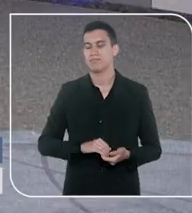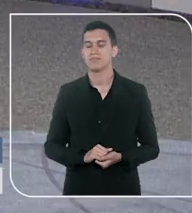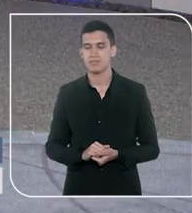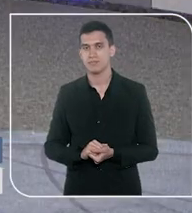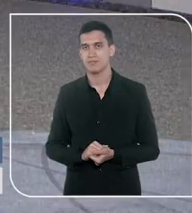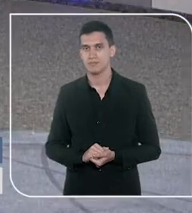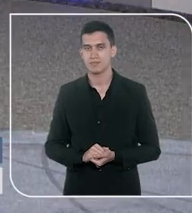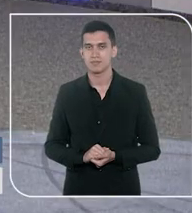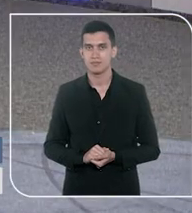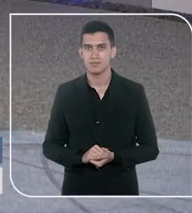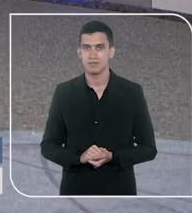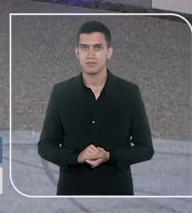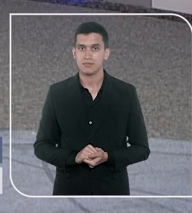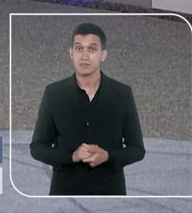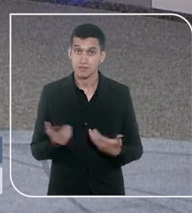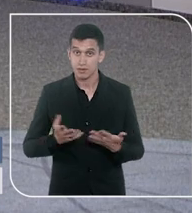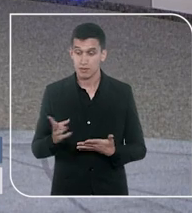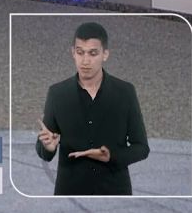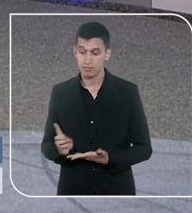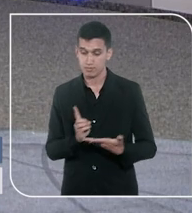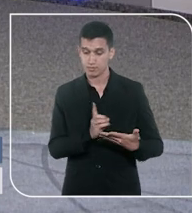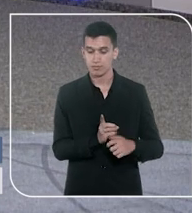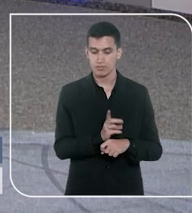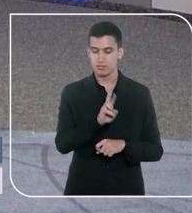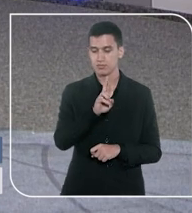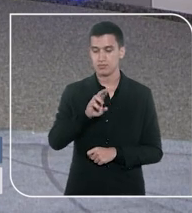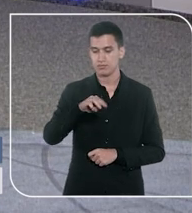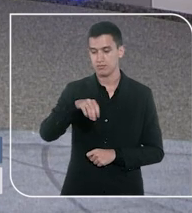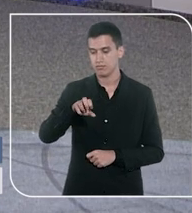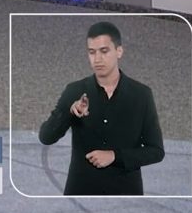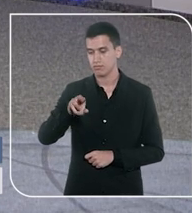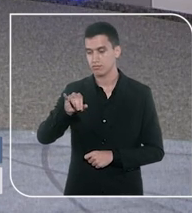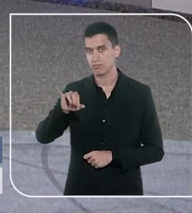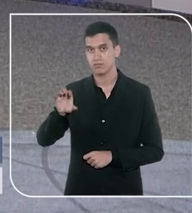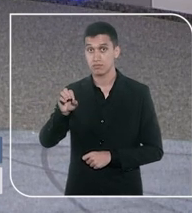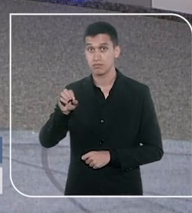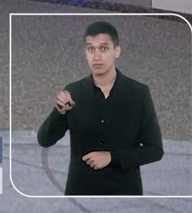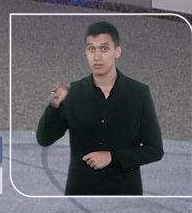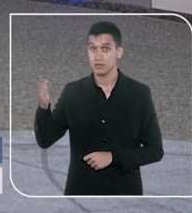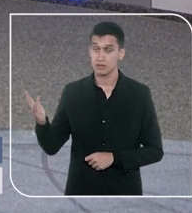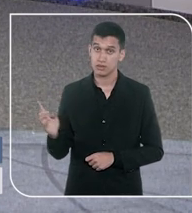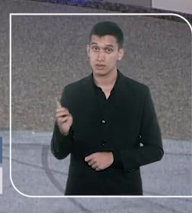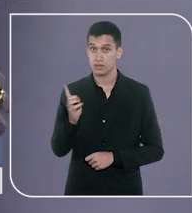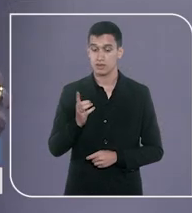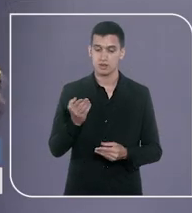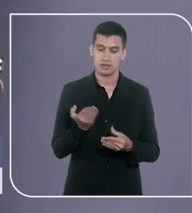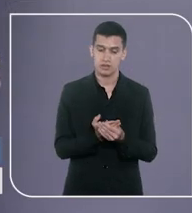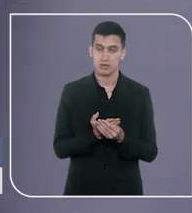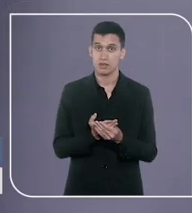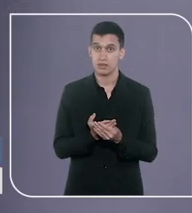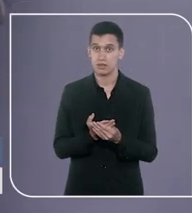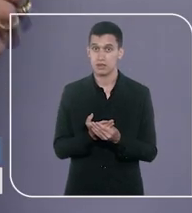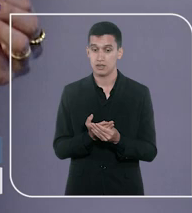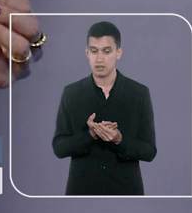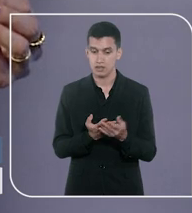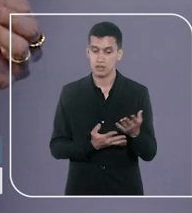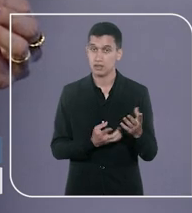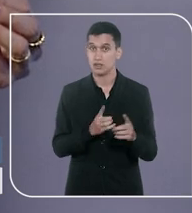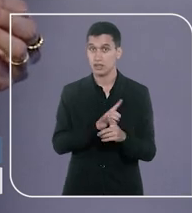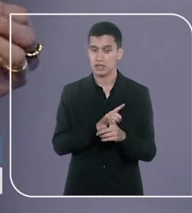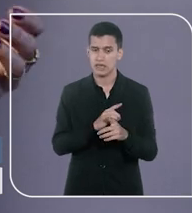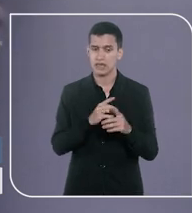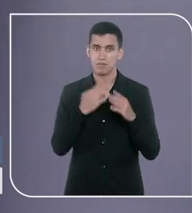Uhum. Agora com o doutor Maurício. Doutor Maurício, é preciso que a parte embargante comprove